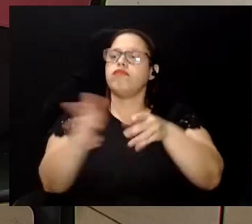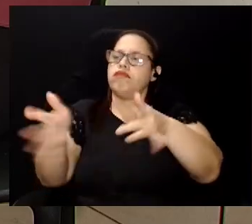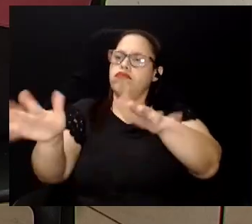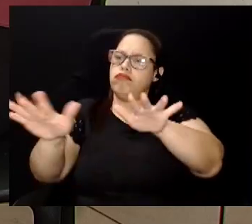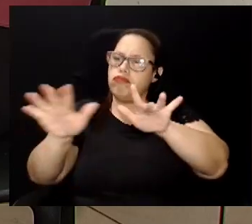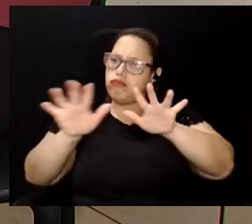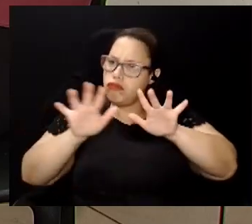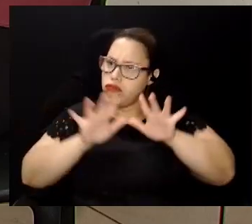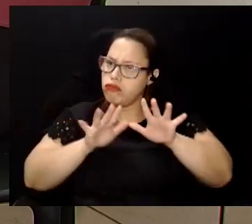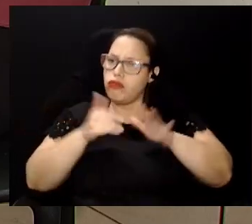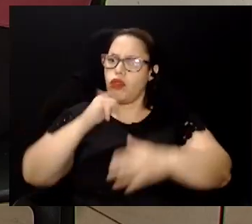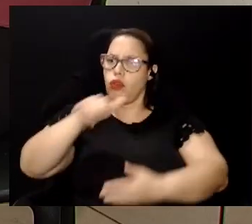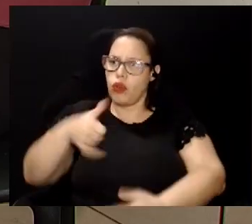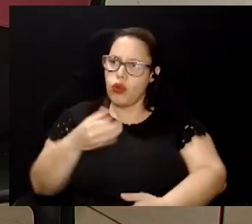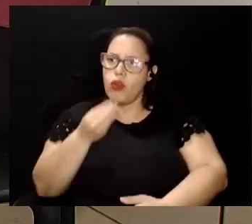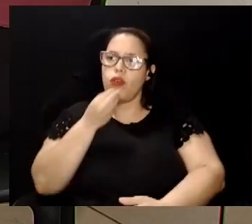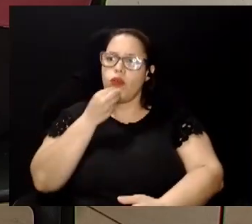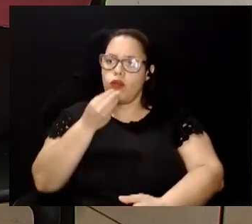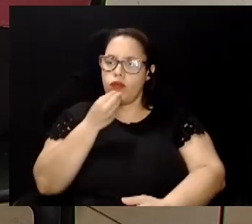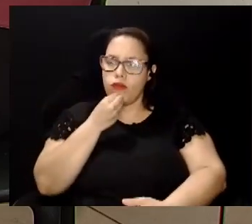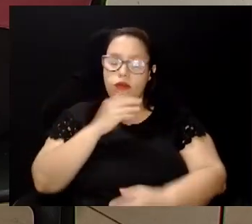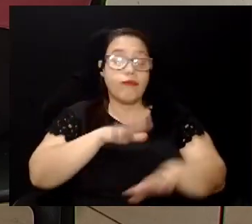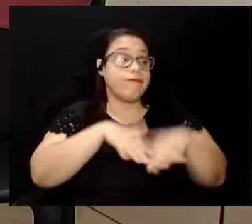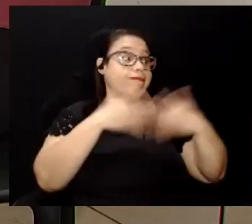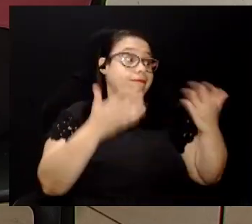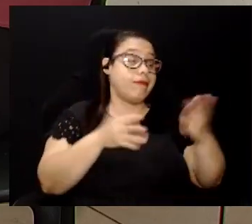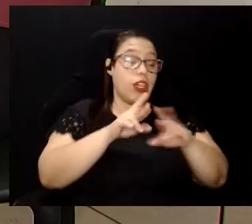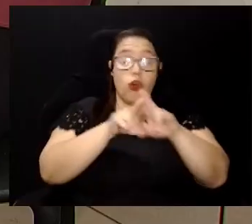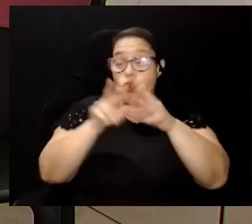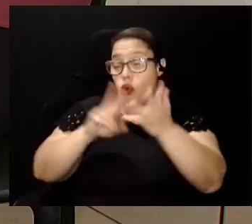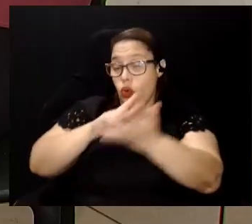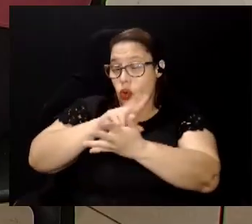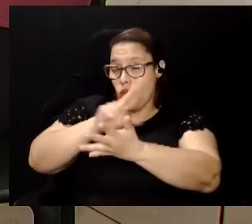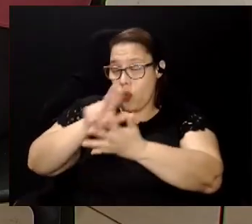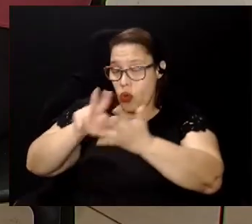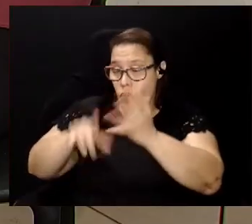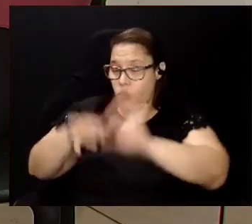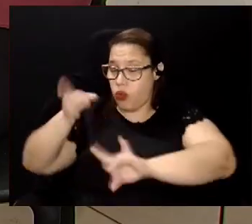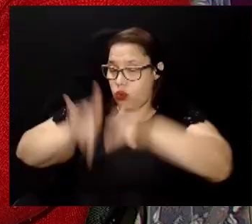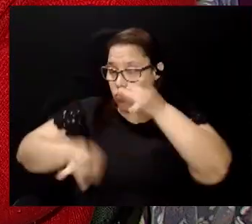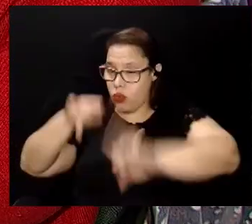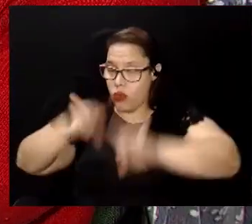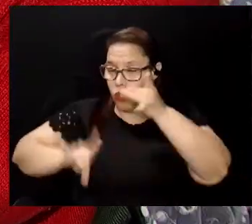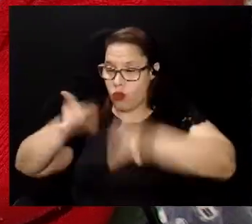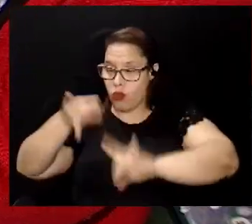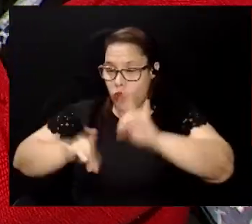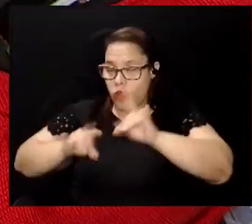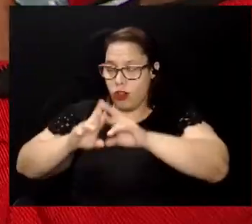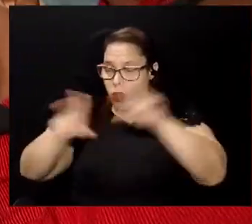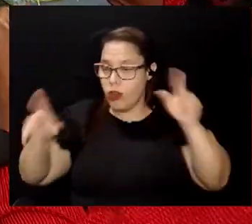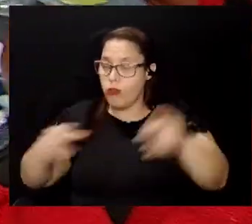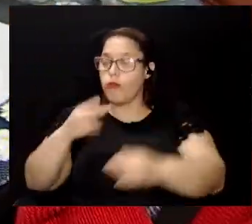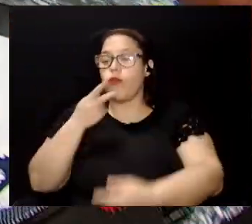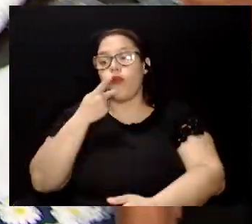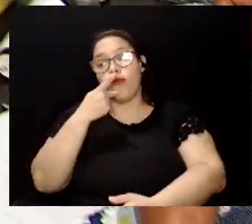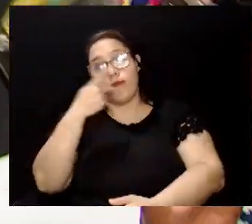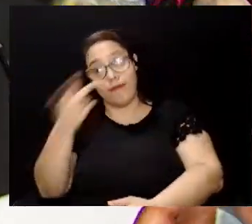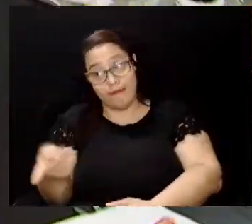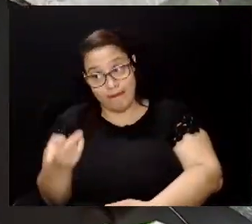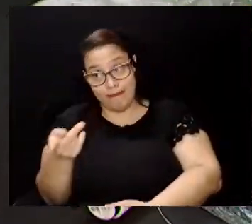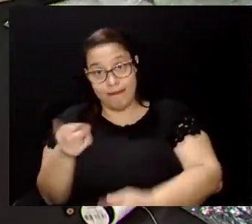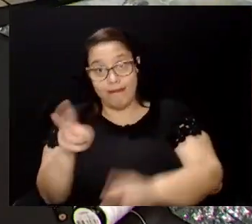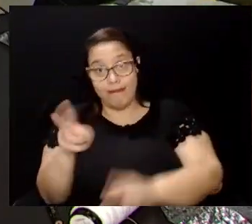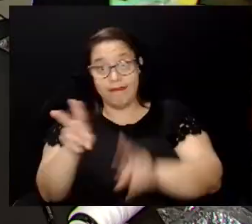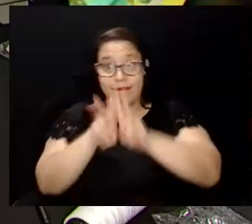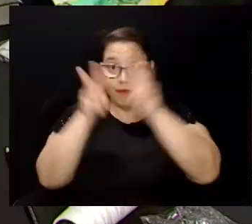curte bastante. Ou seja, são muitas oficinas, muitas atividades, e por falar então nesse grupo